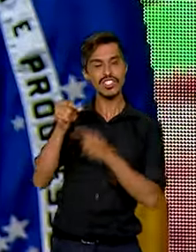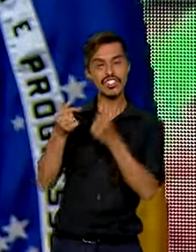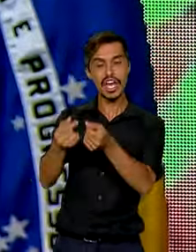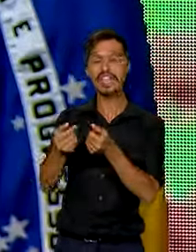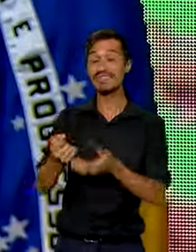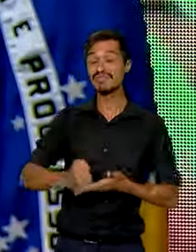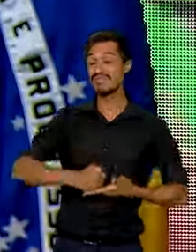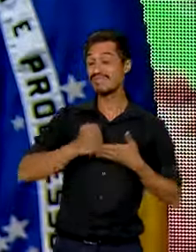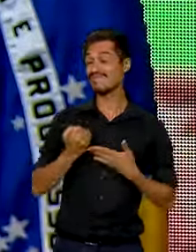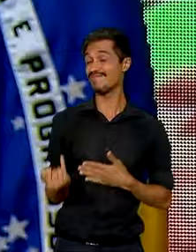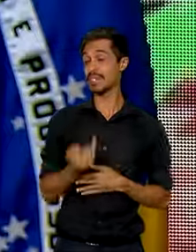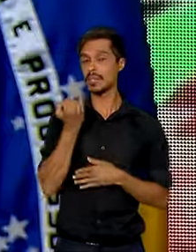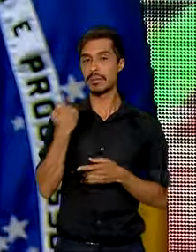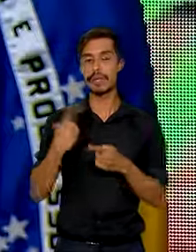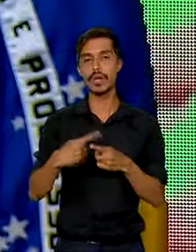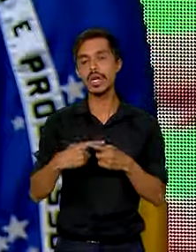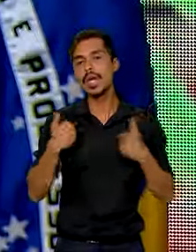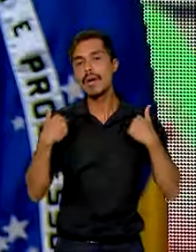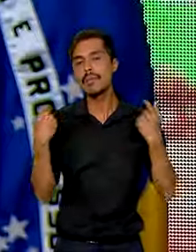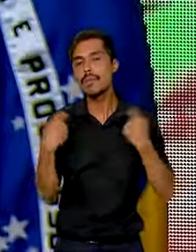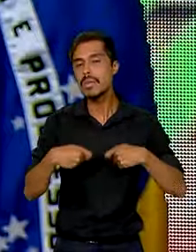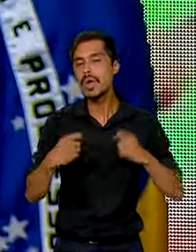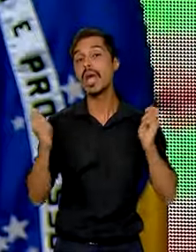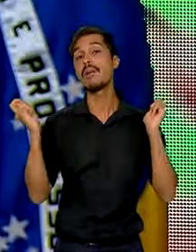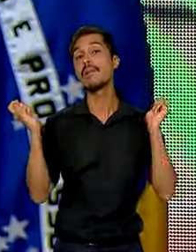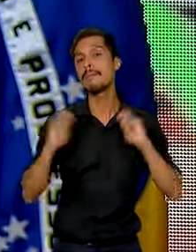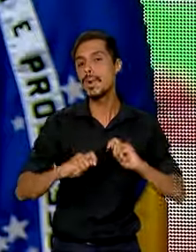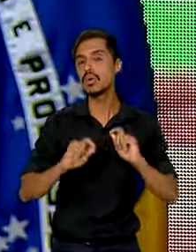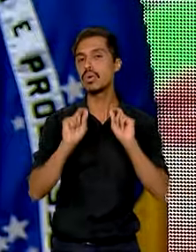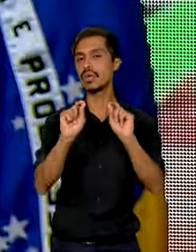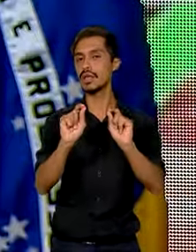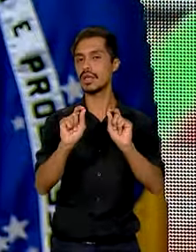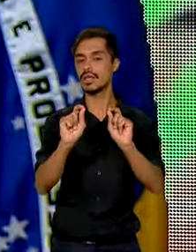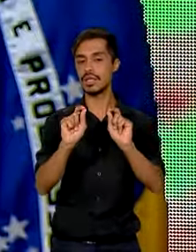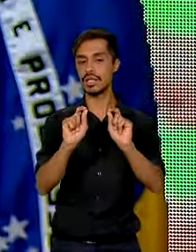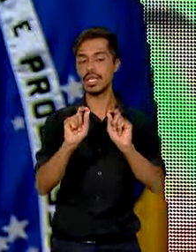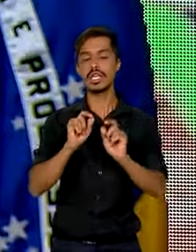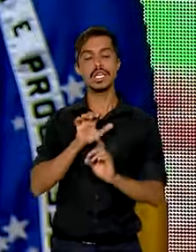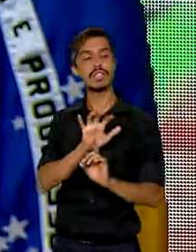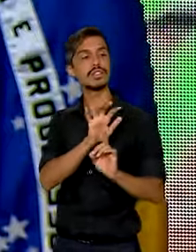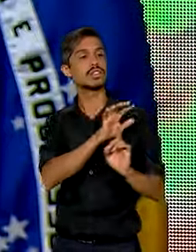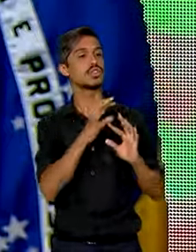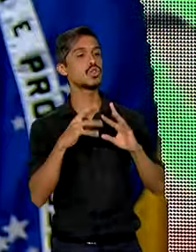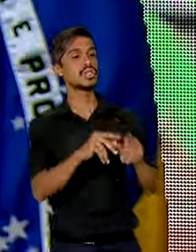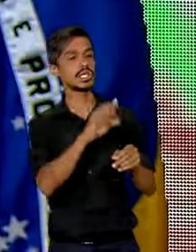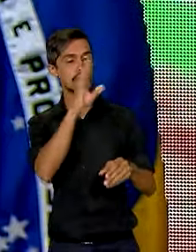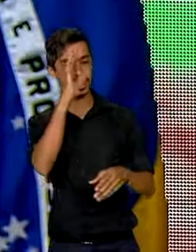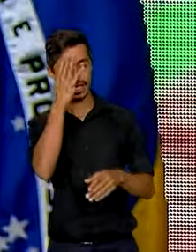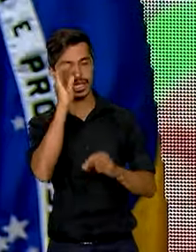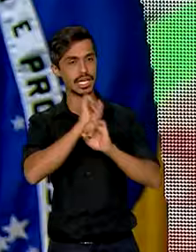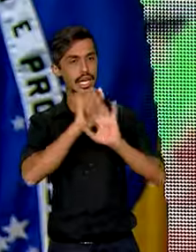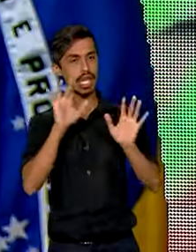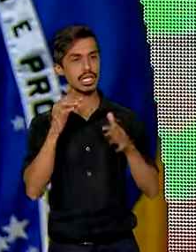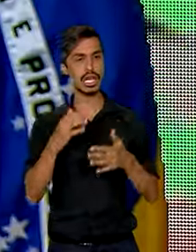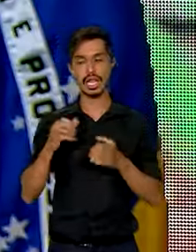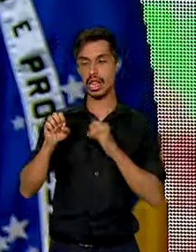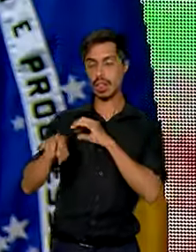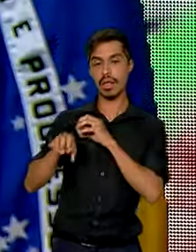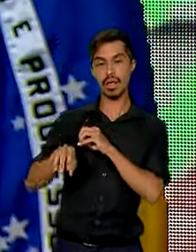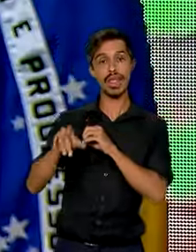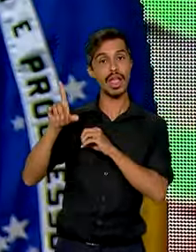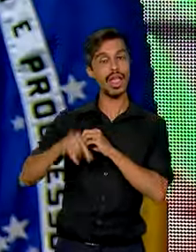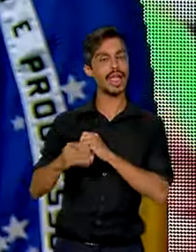importante porque eu precisei eu pude fazer eles entenderem que a educação